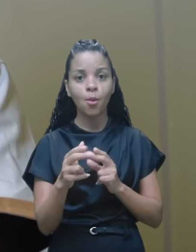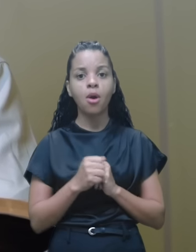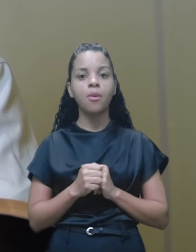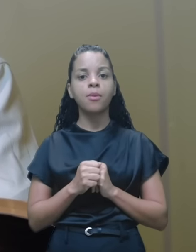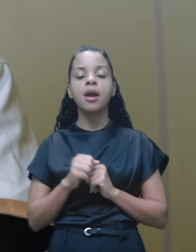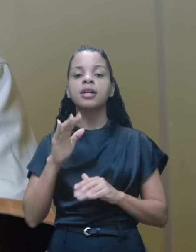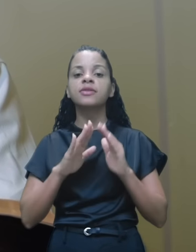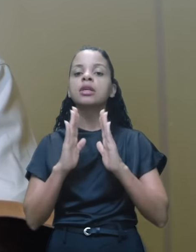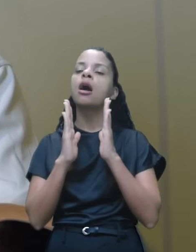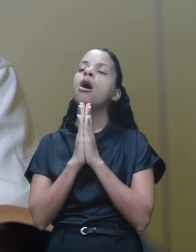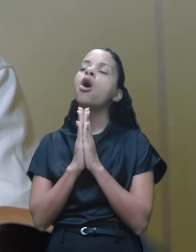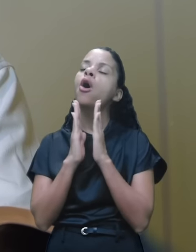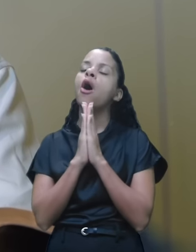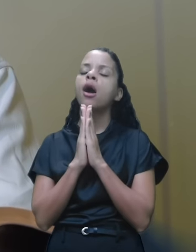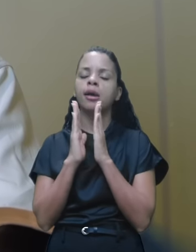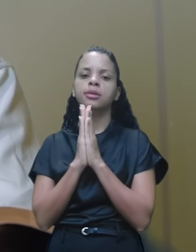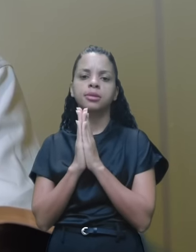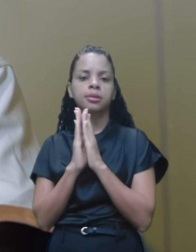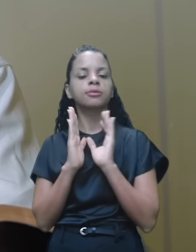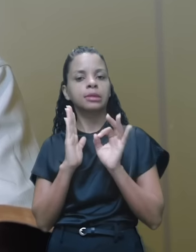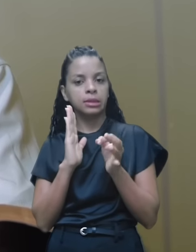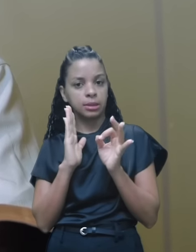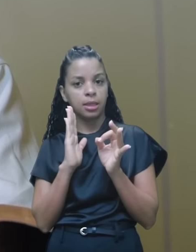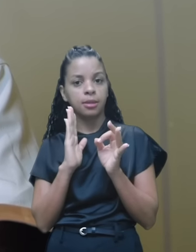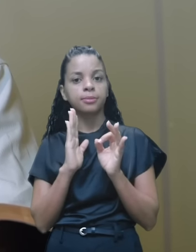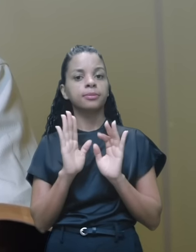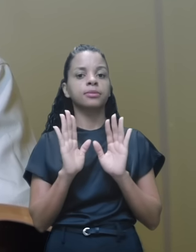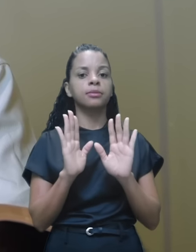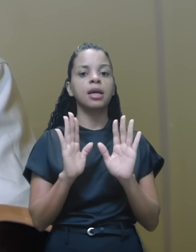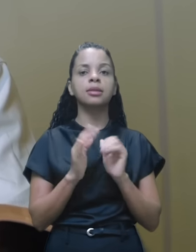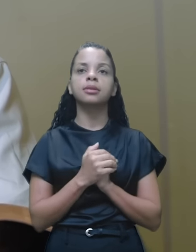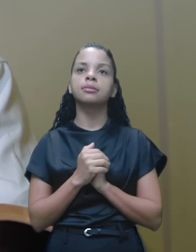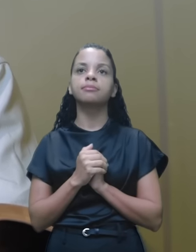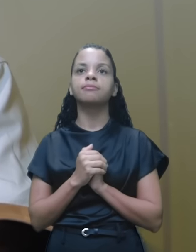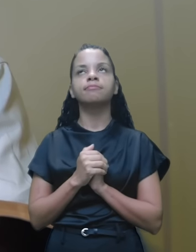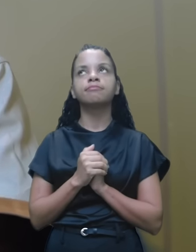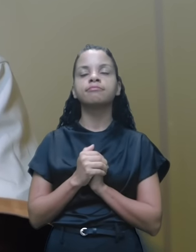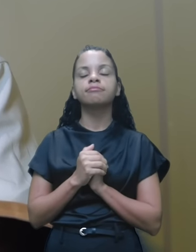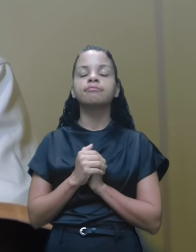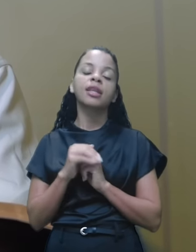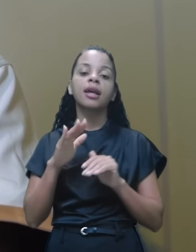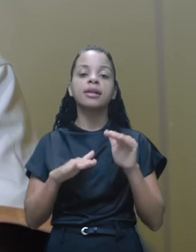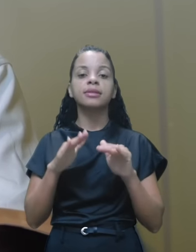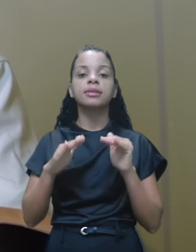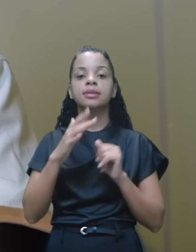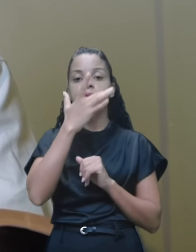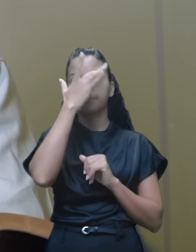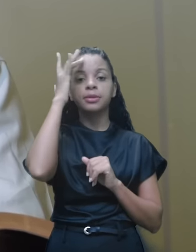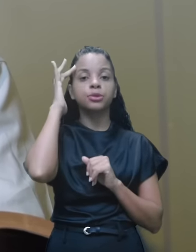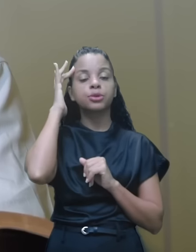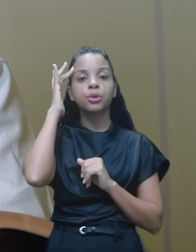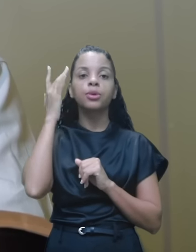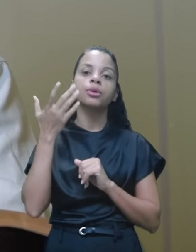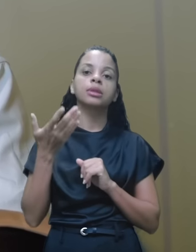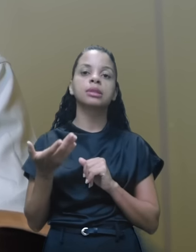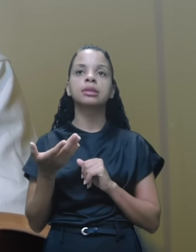Deus, quando falamos da oração, quantas pessoas, e eu estou me colocando nesse meio, quantas vezes